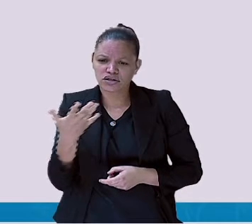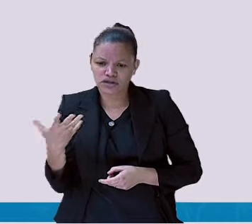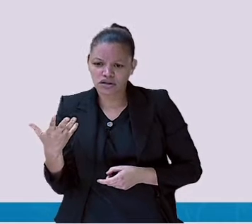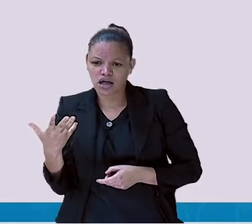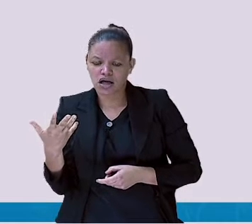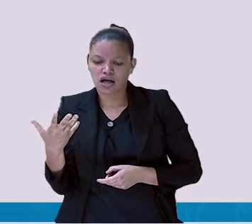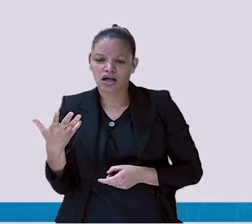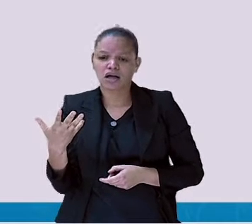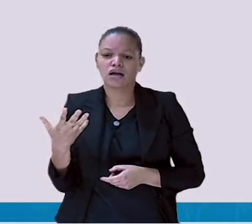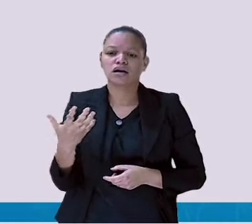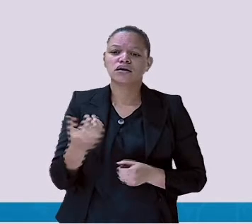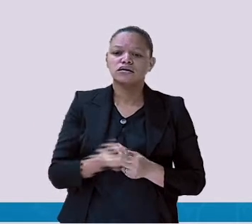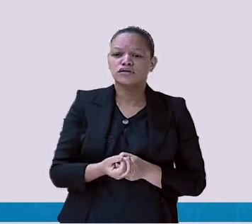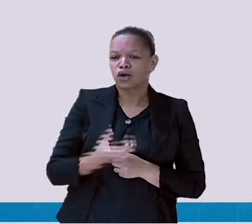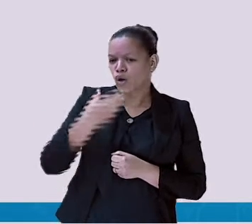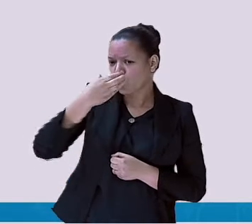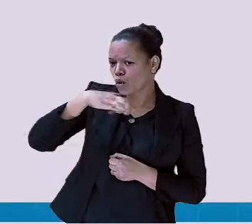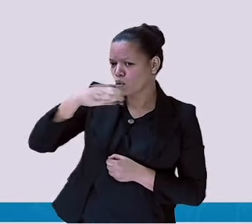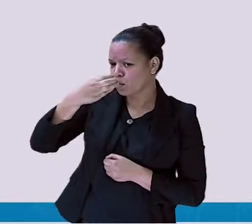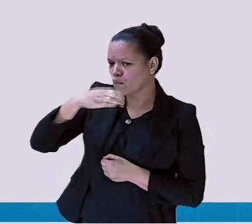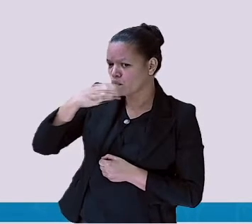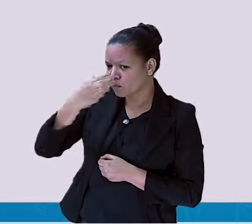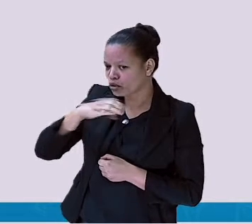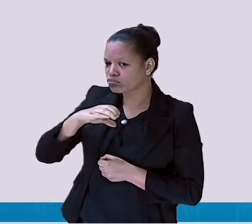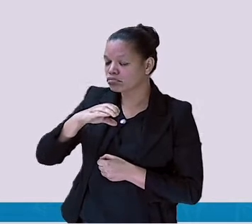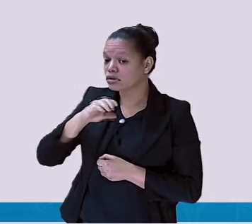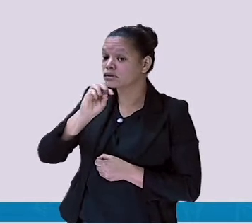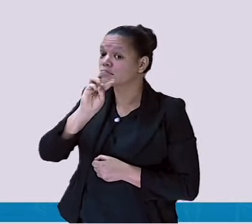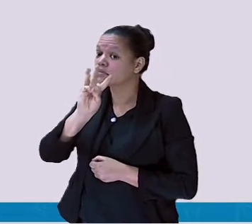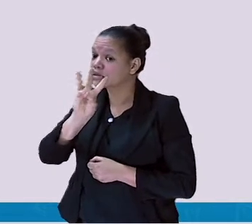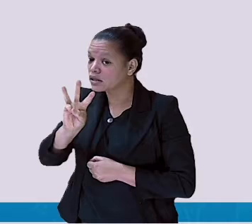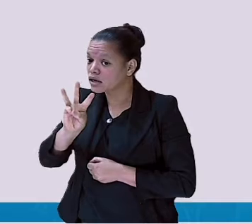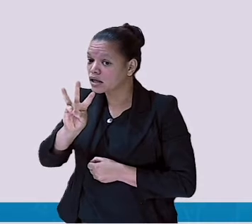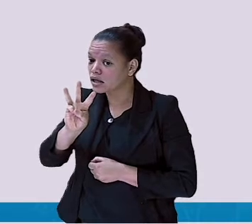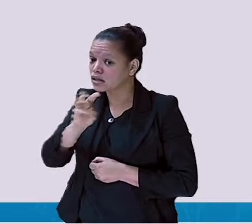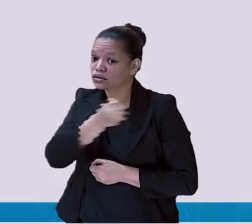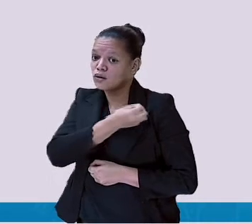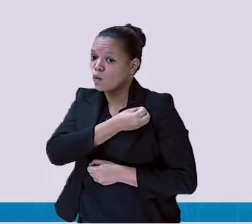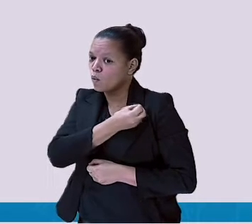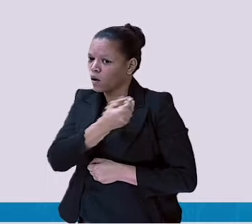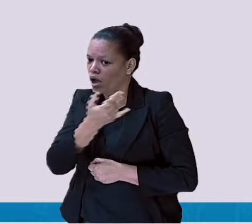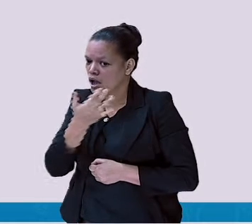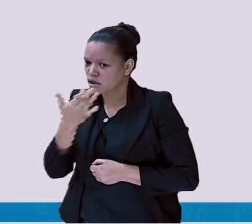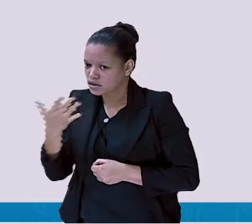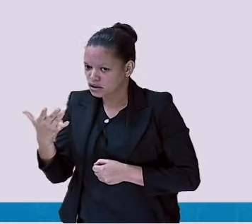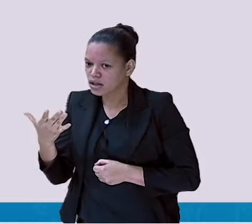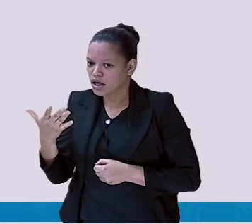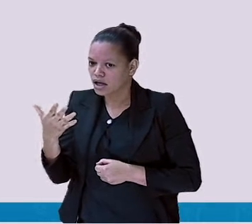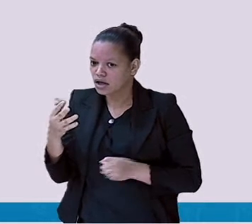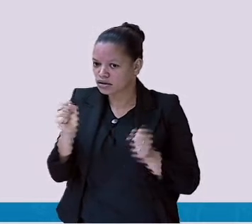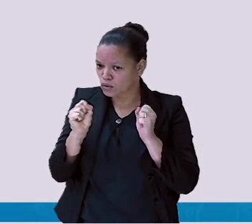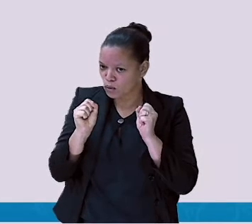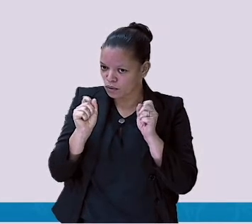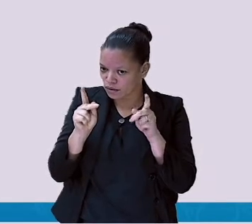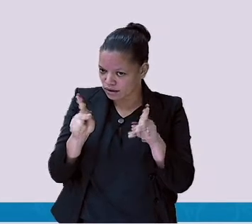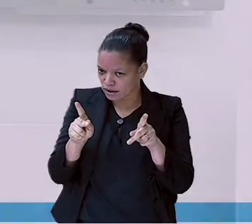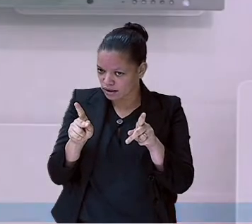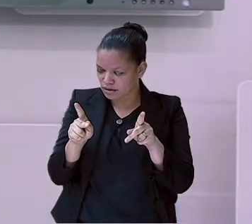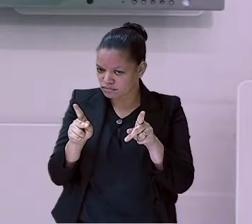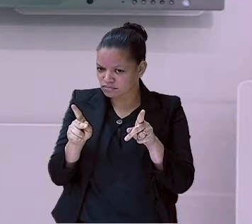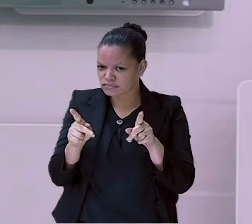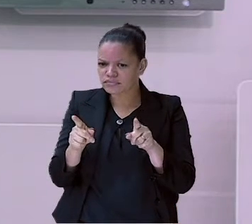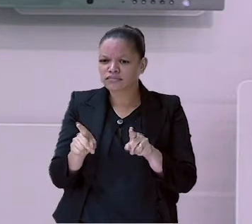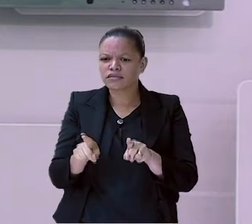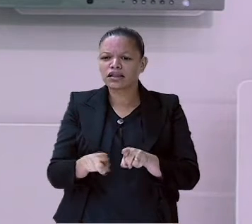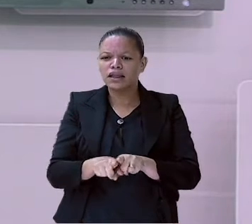tá? Não é por refeição, não. É porção diária. E mais, afunilando aí, nós